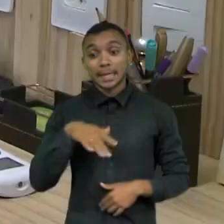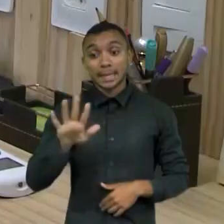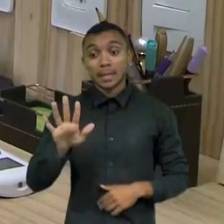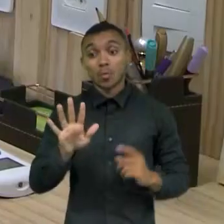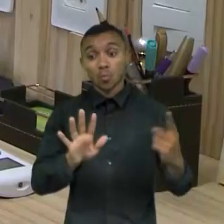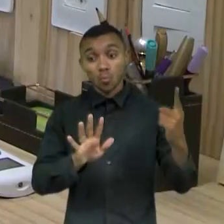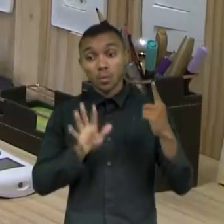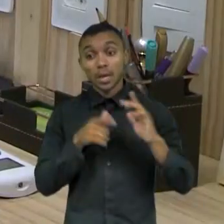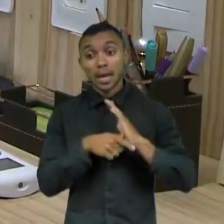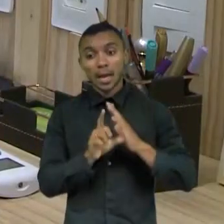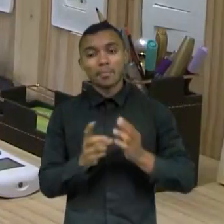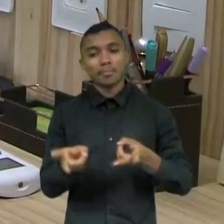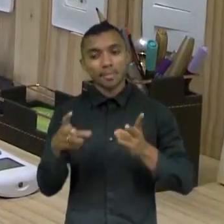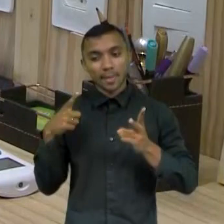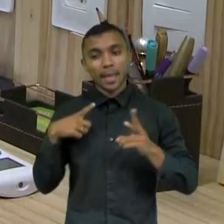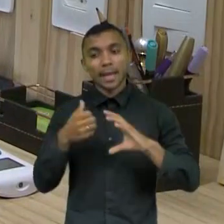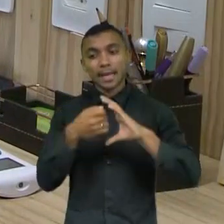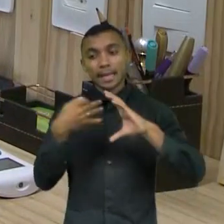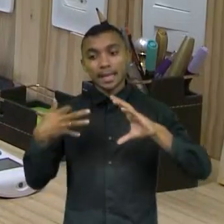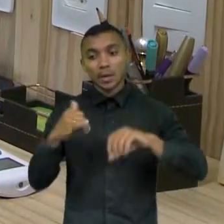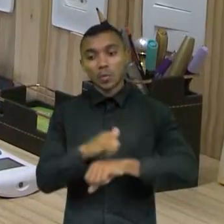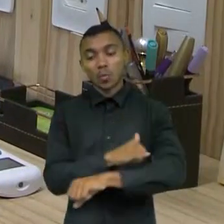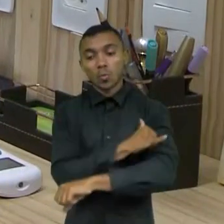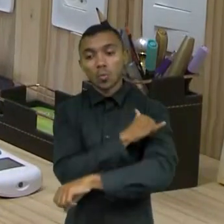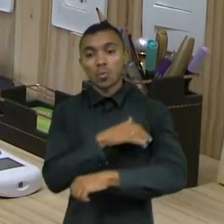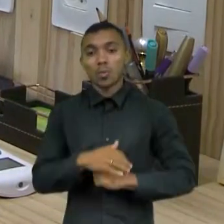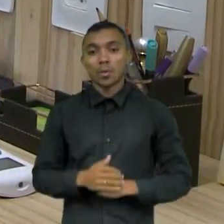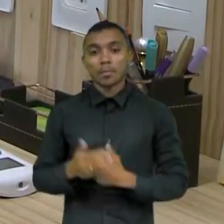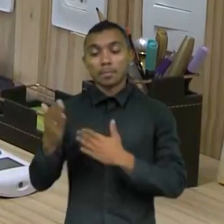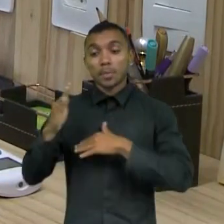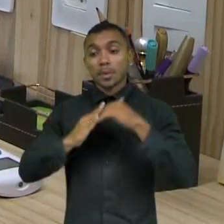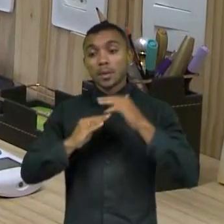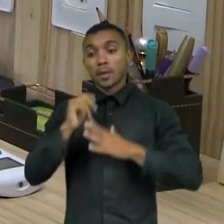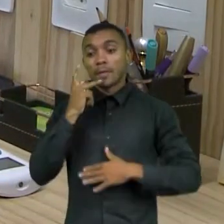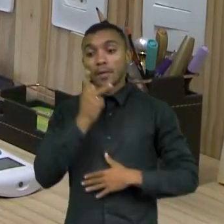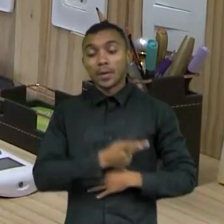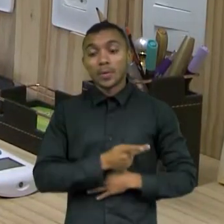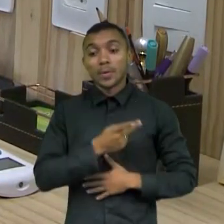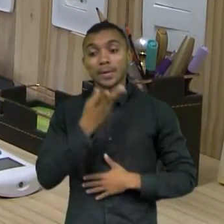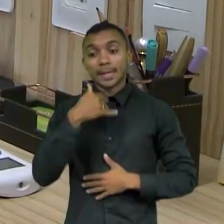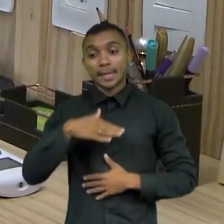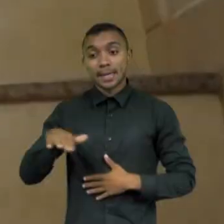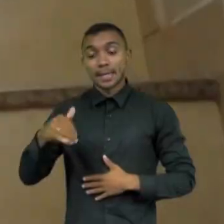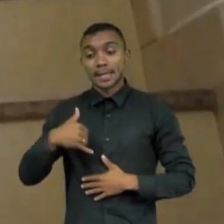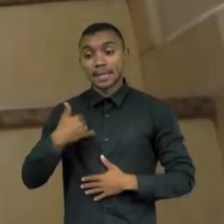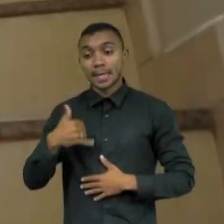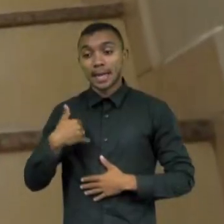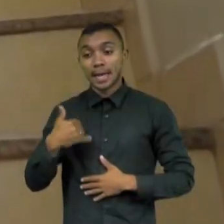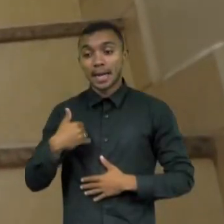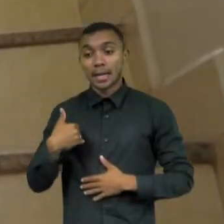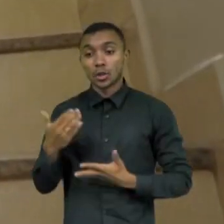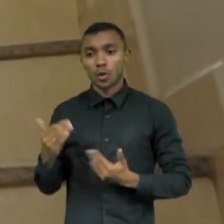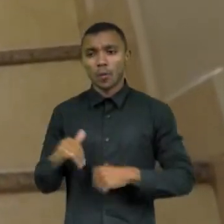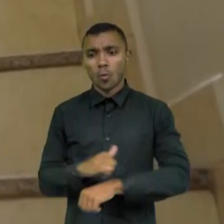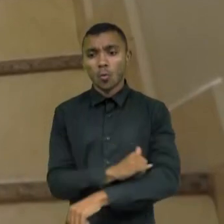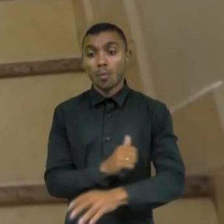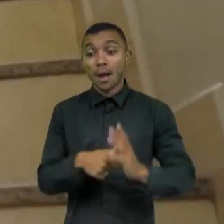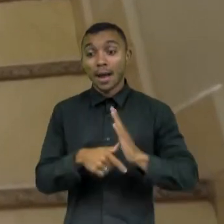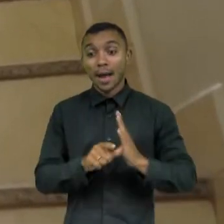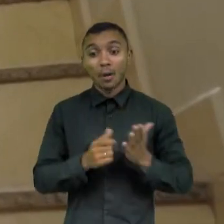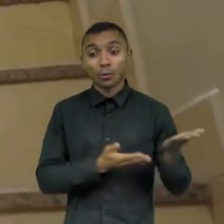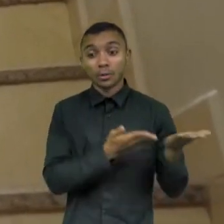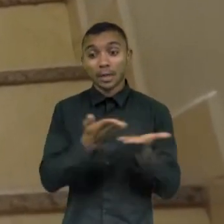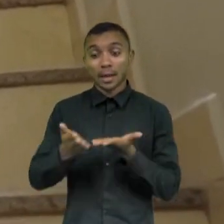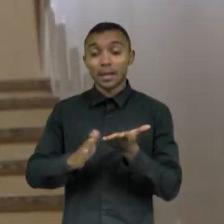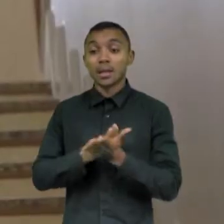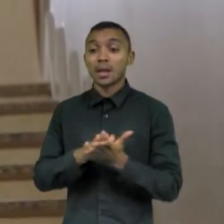obesidade. A nutricionista Andressa Fontes explica que crianças com obesidades e sem os cuidados necessários